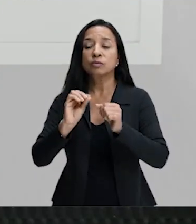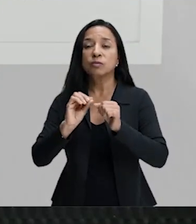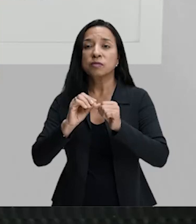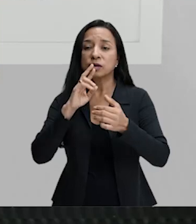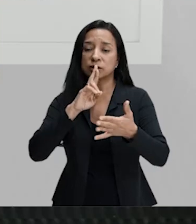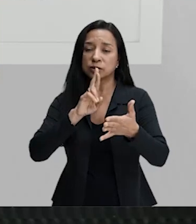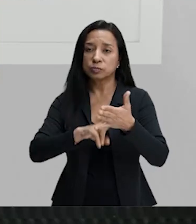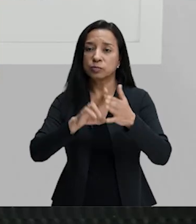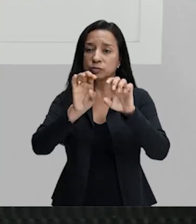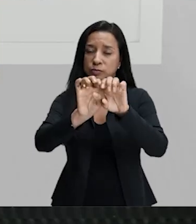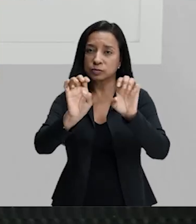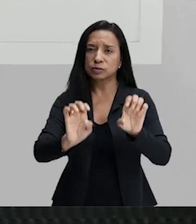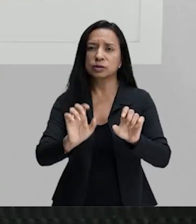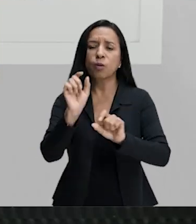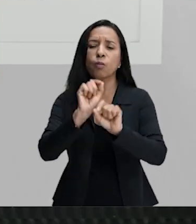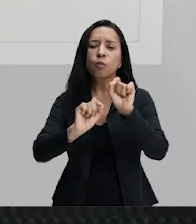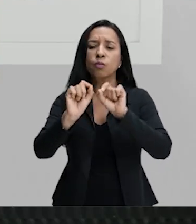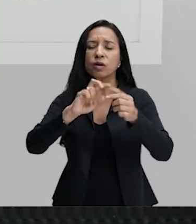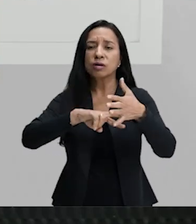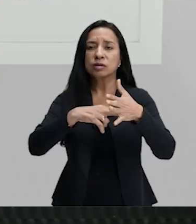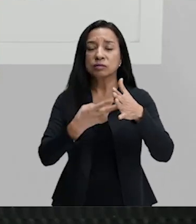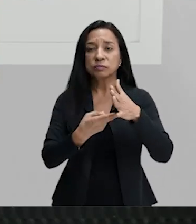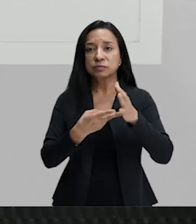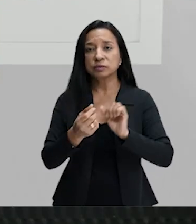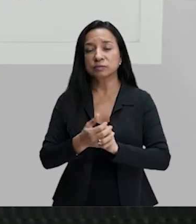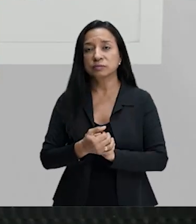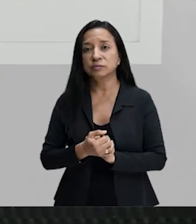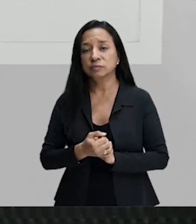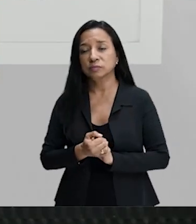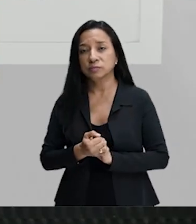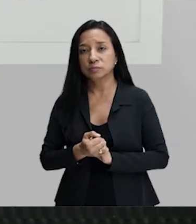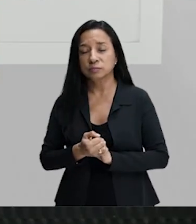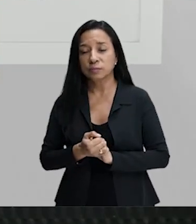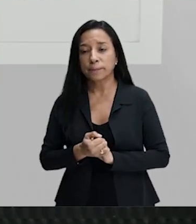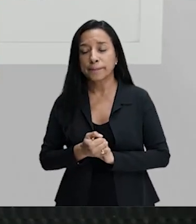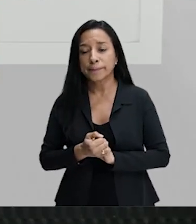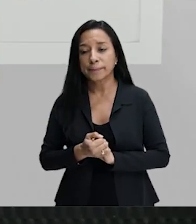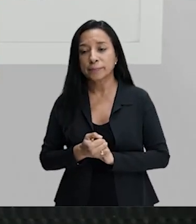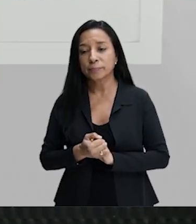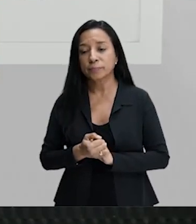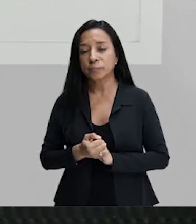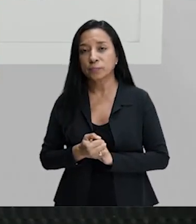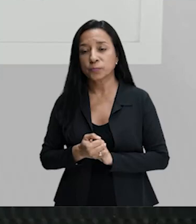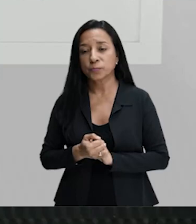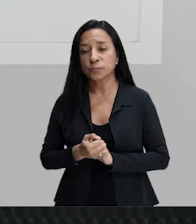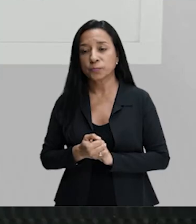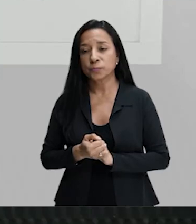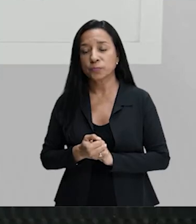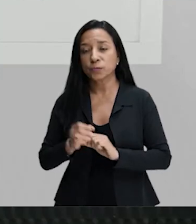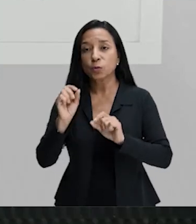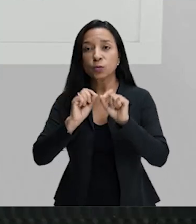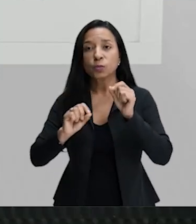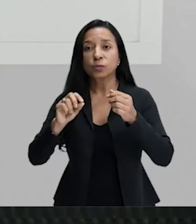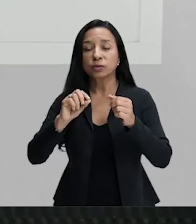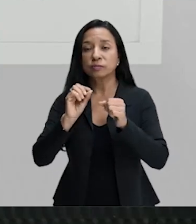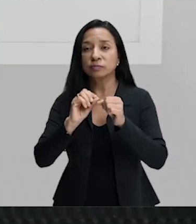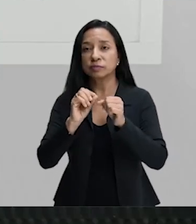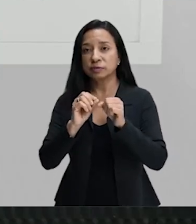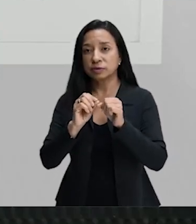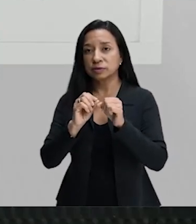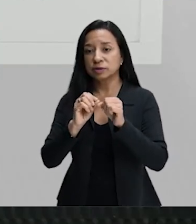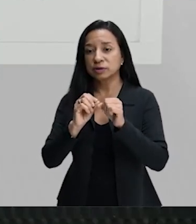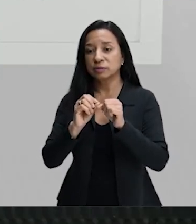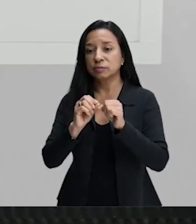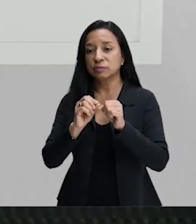ó, resolver uma equação significa o quê? Quando você resolve uma equação, o que você vai fazer? Você determina as